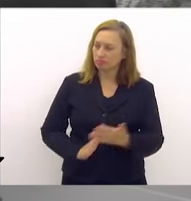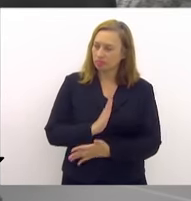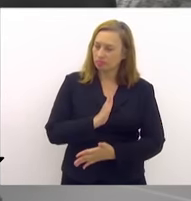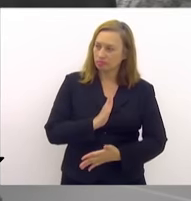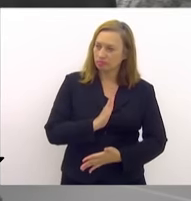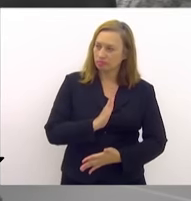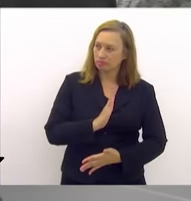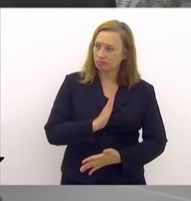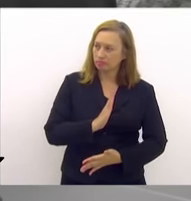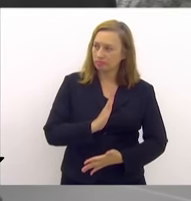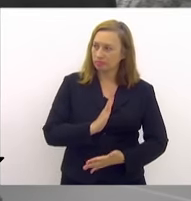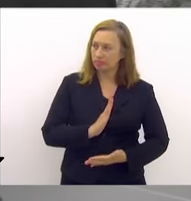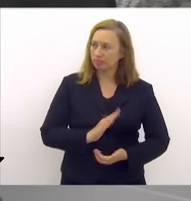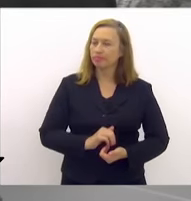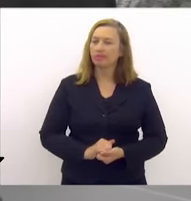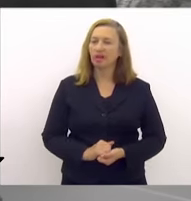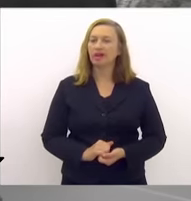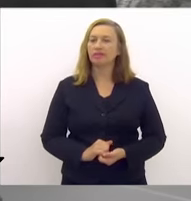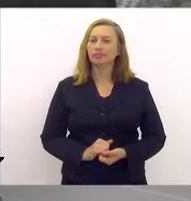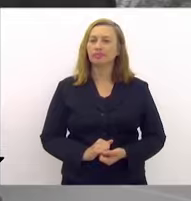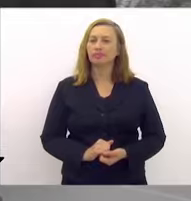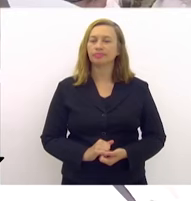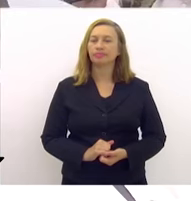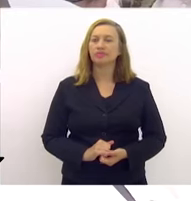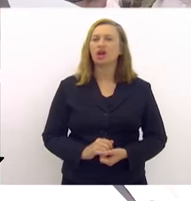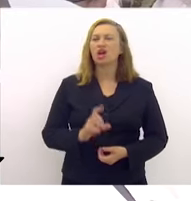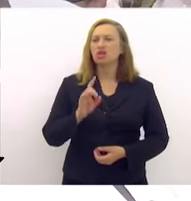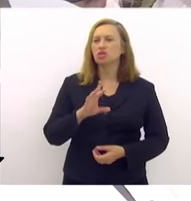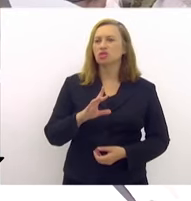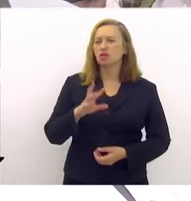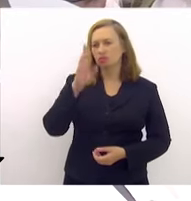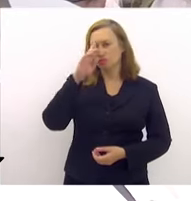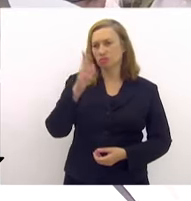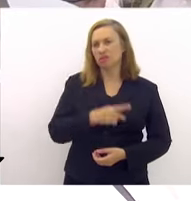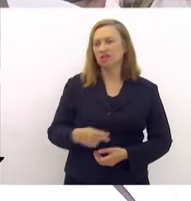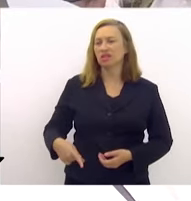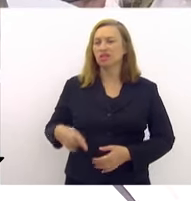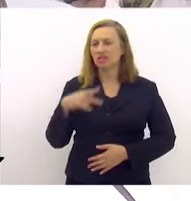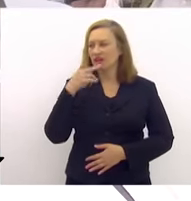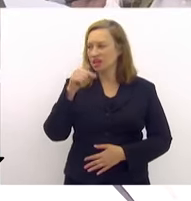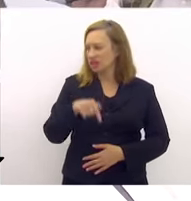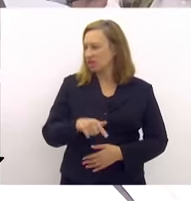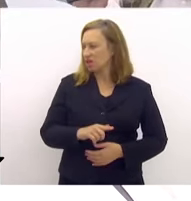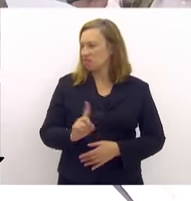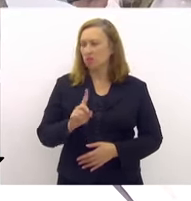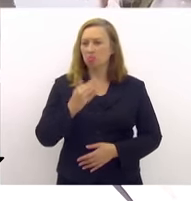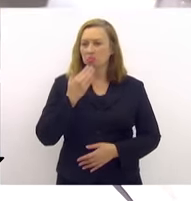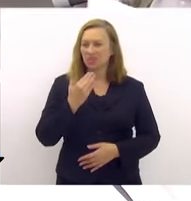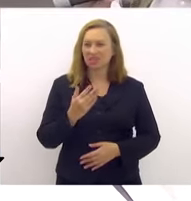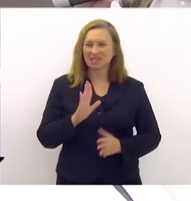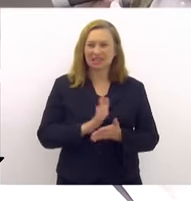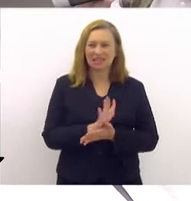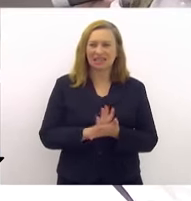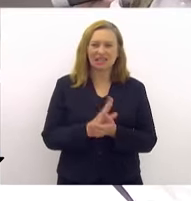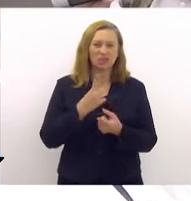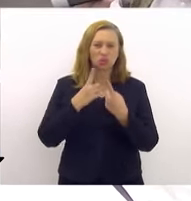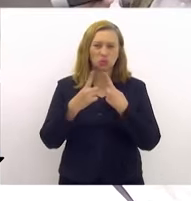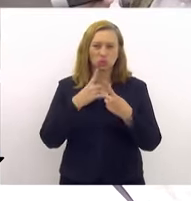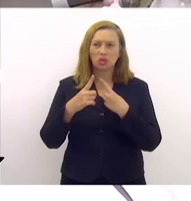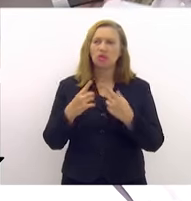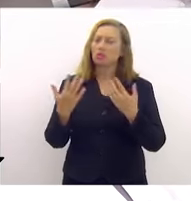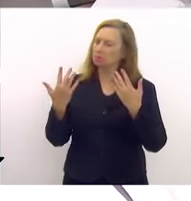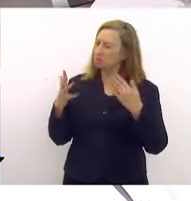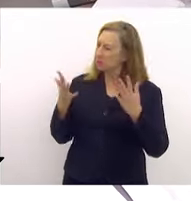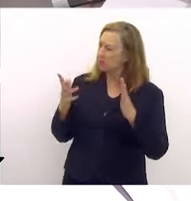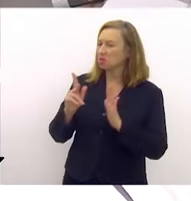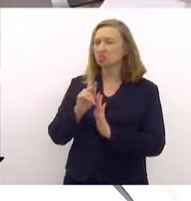estão. Aprovado. Presidente, só para constar aqui, eu não pedi nenhuma discussão, até para prestigiar o